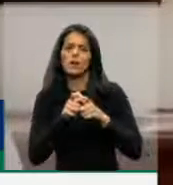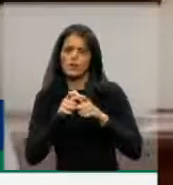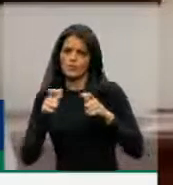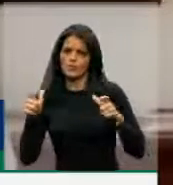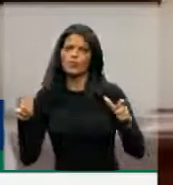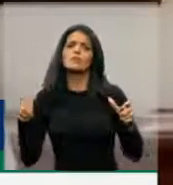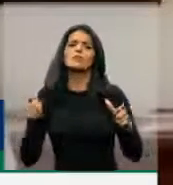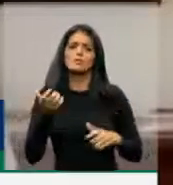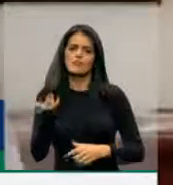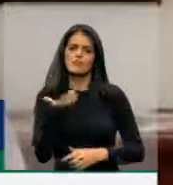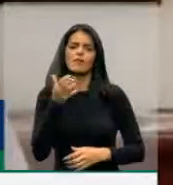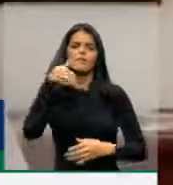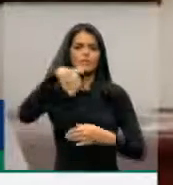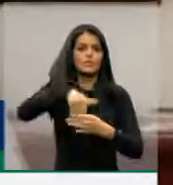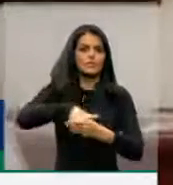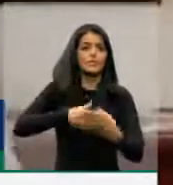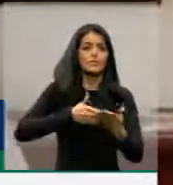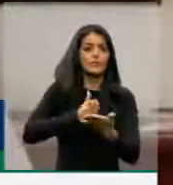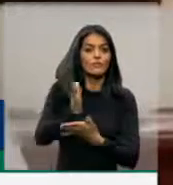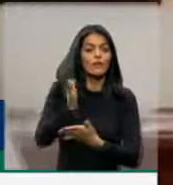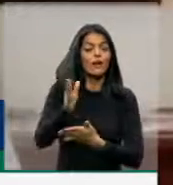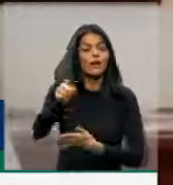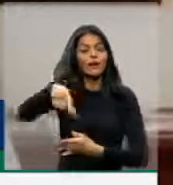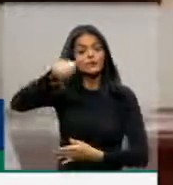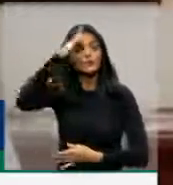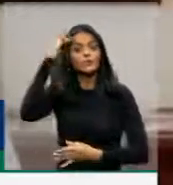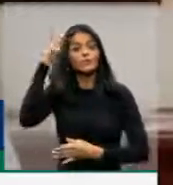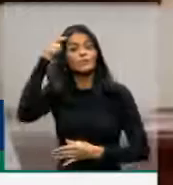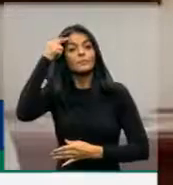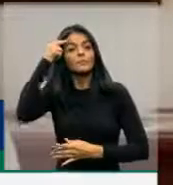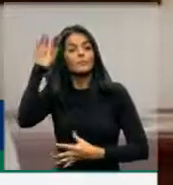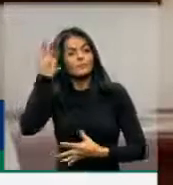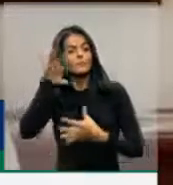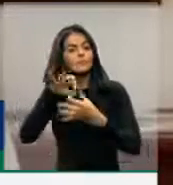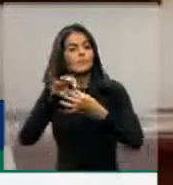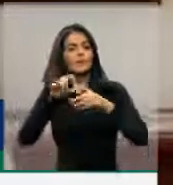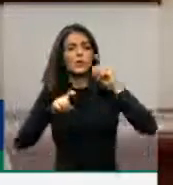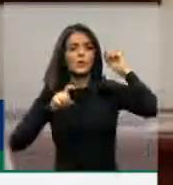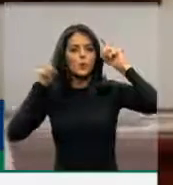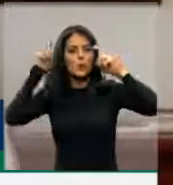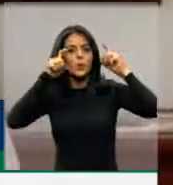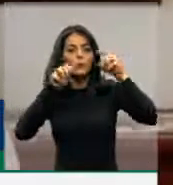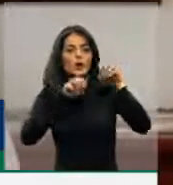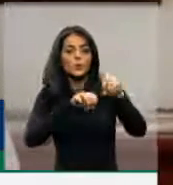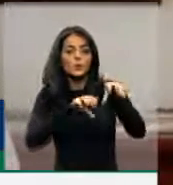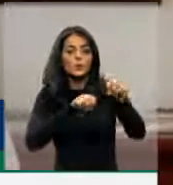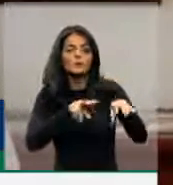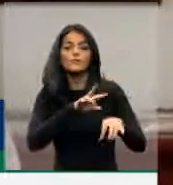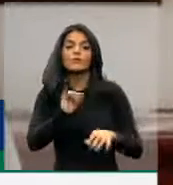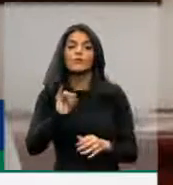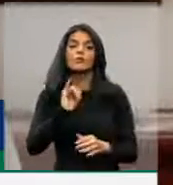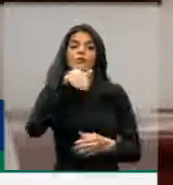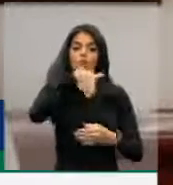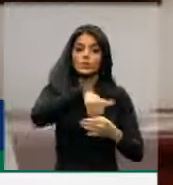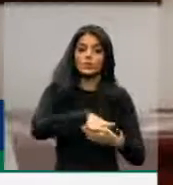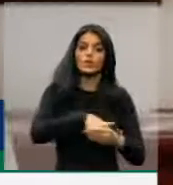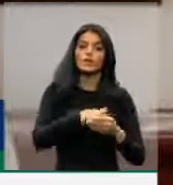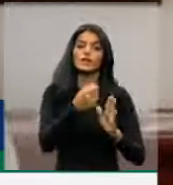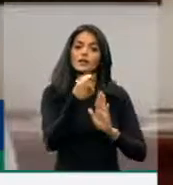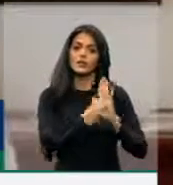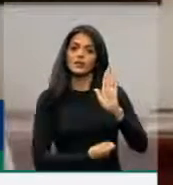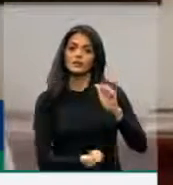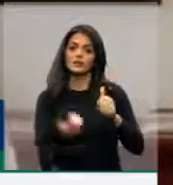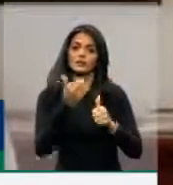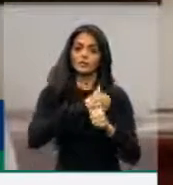dos parlamentares, em particular aqueles que se preocupam com a educação, que nós votemos o substitutivo apresentado